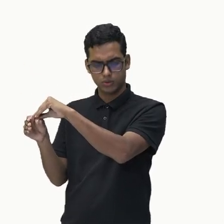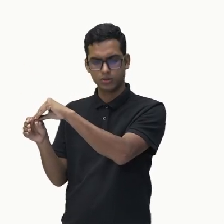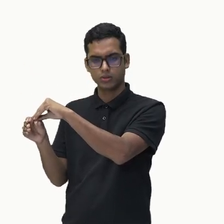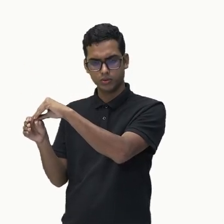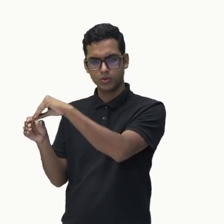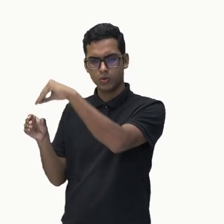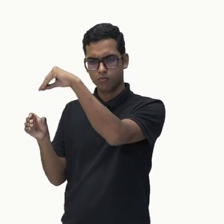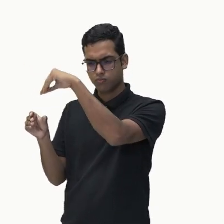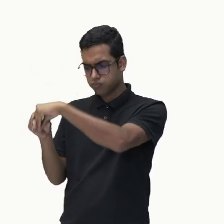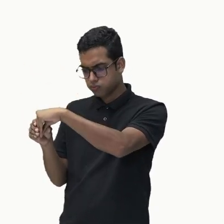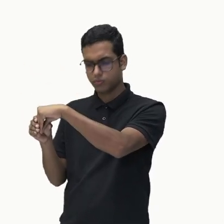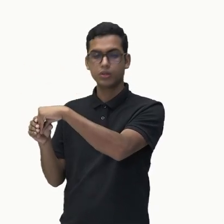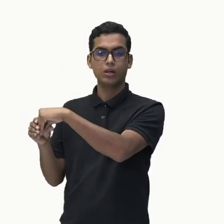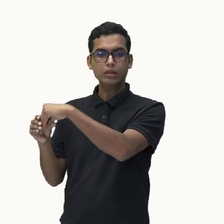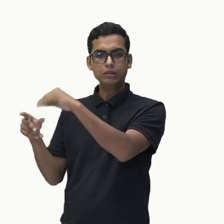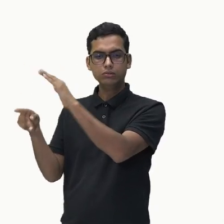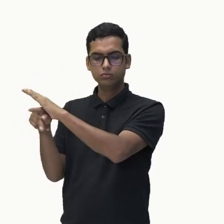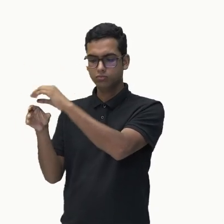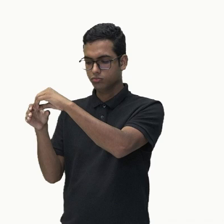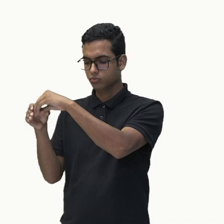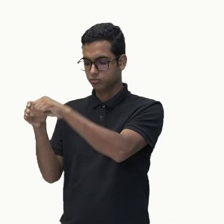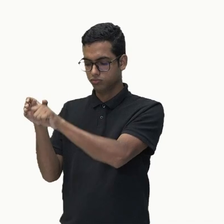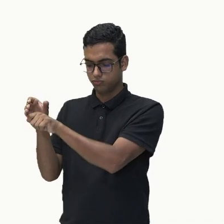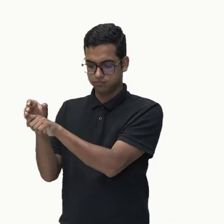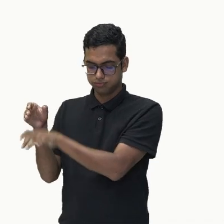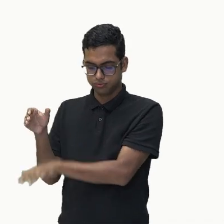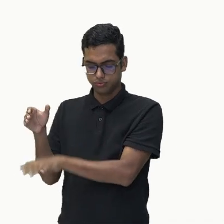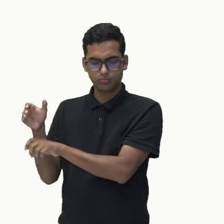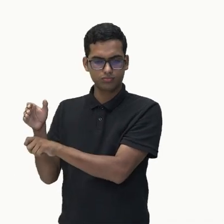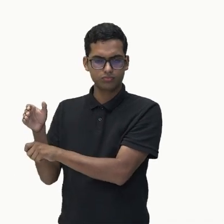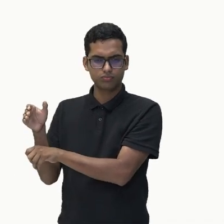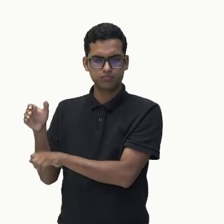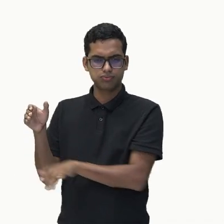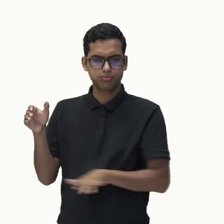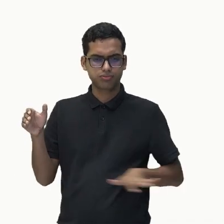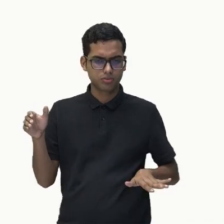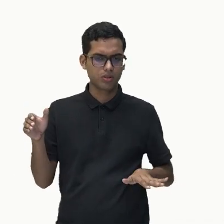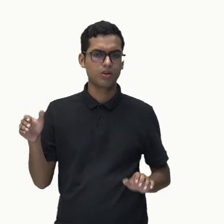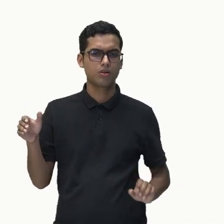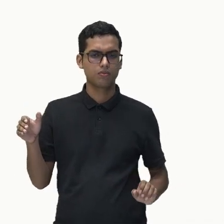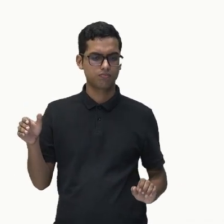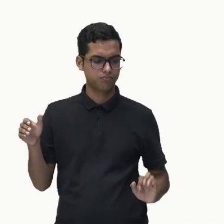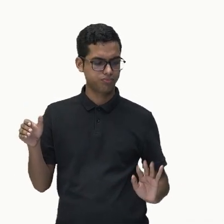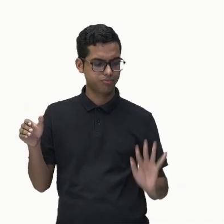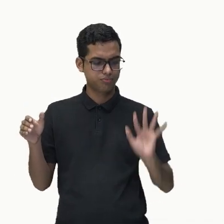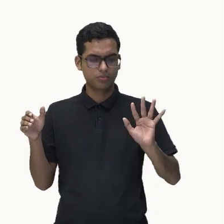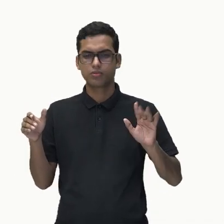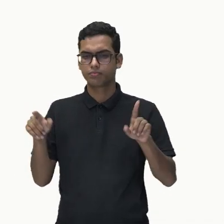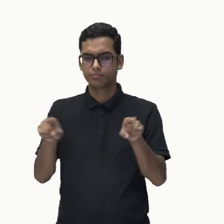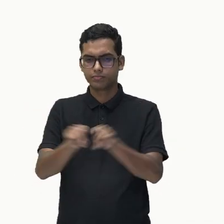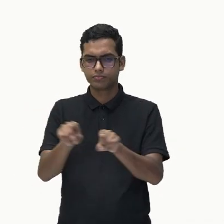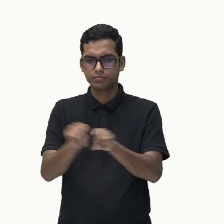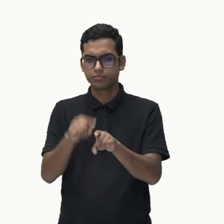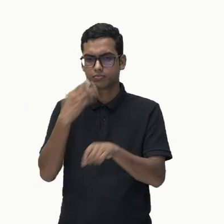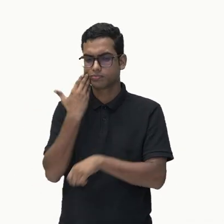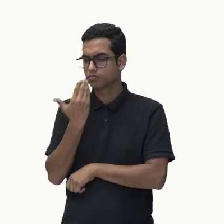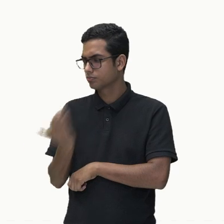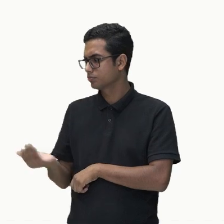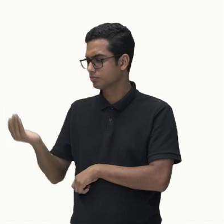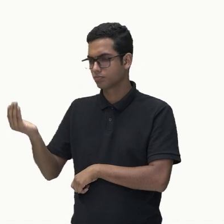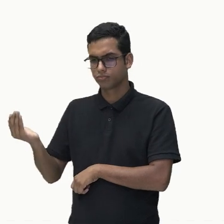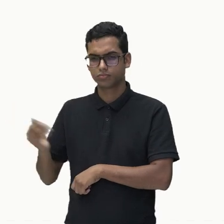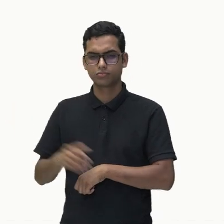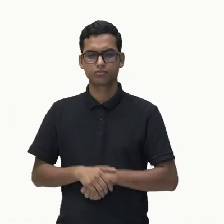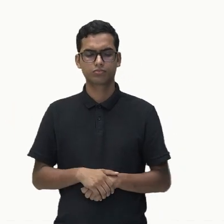no fluido. Então, essa força atua diretamente no fluido aqui, ó, e vai ser transmitida lá para o